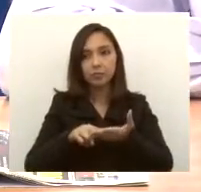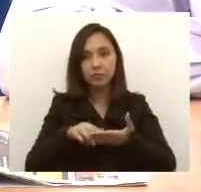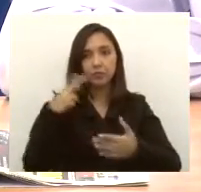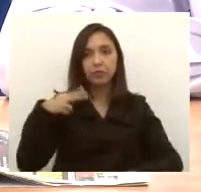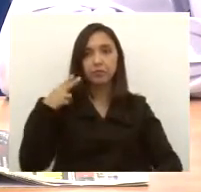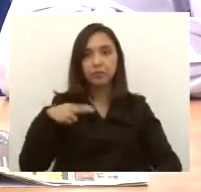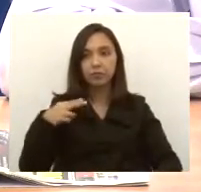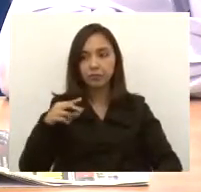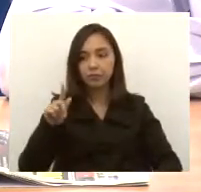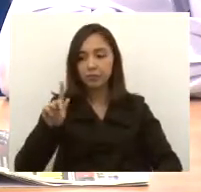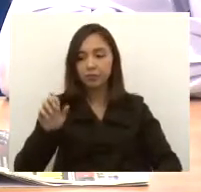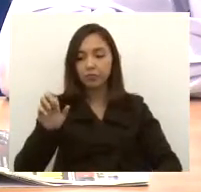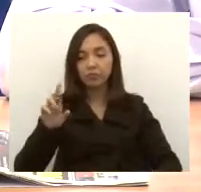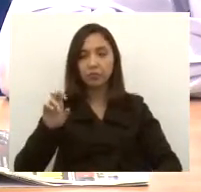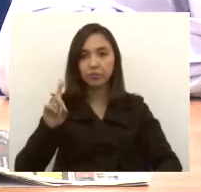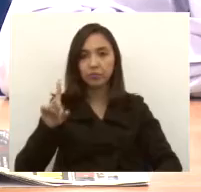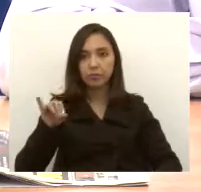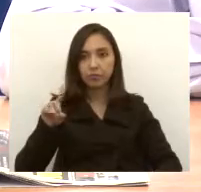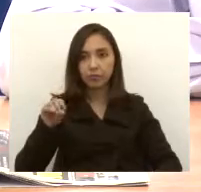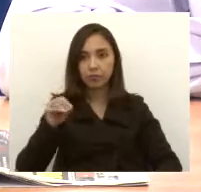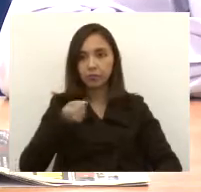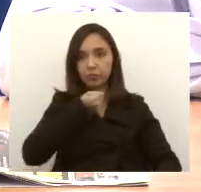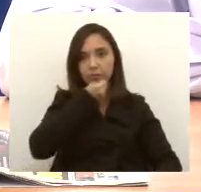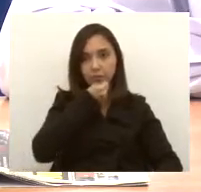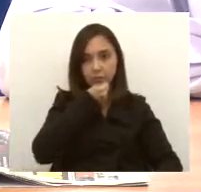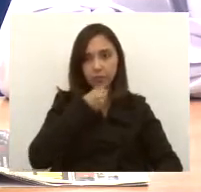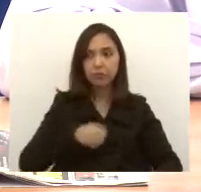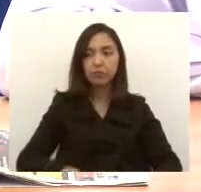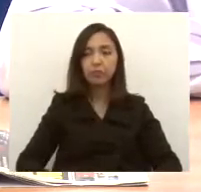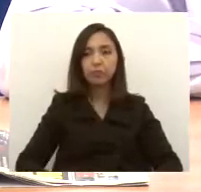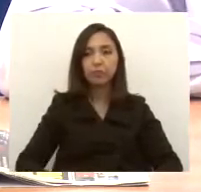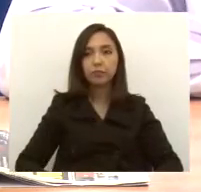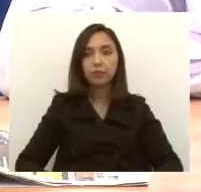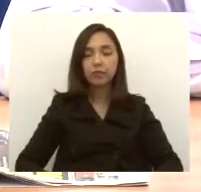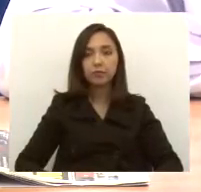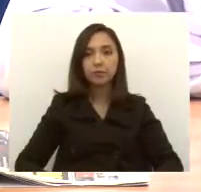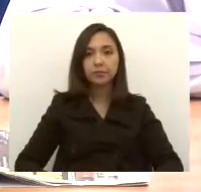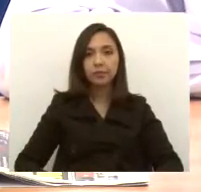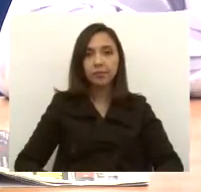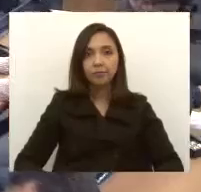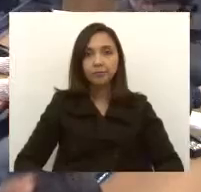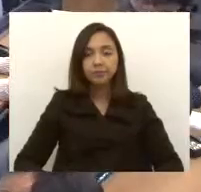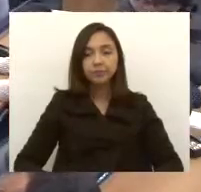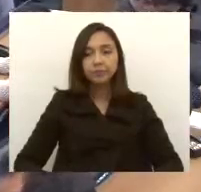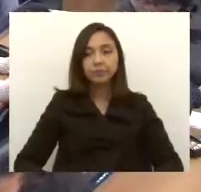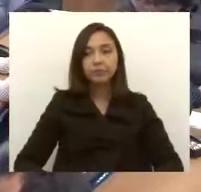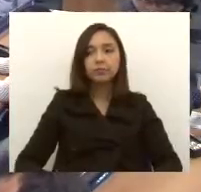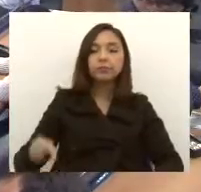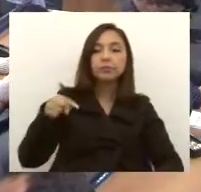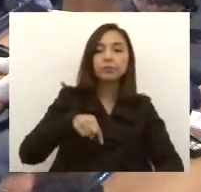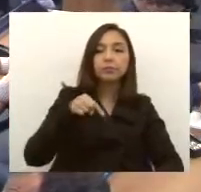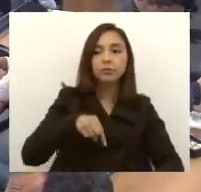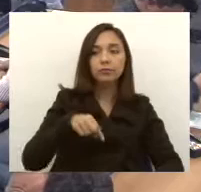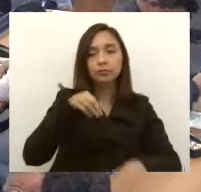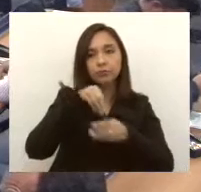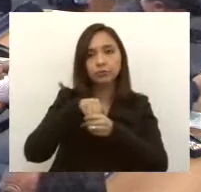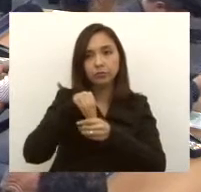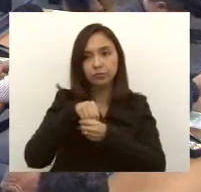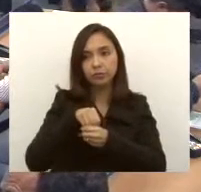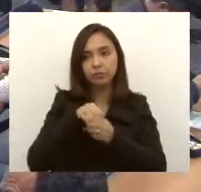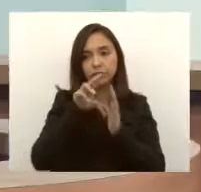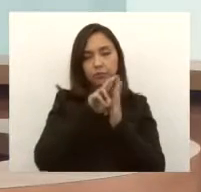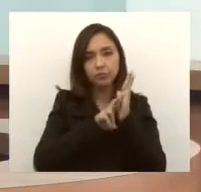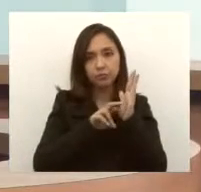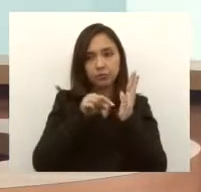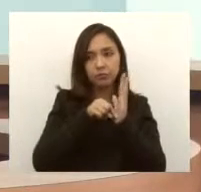encaminhar, vereador Geraldo Celestino. Senhor presidente, senhores vereadores, nós estamos votando um requerimento